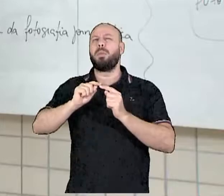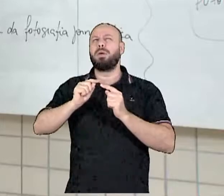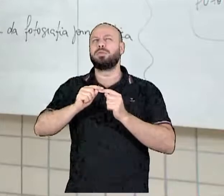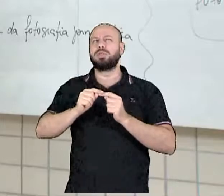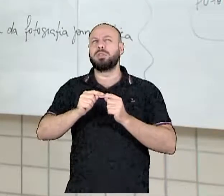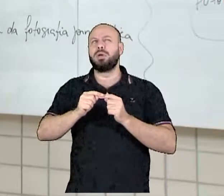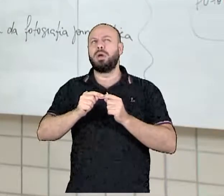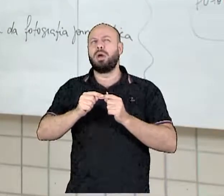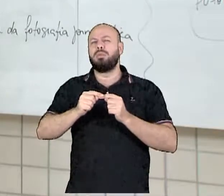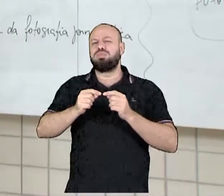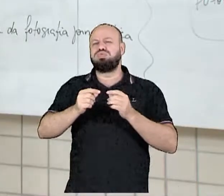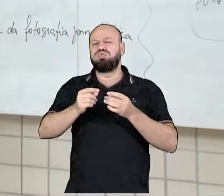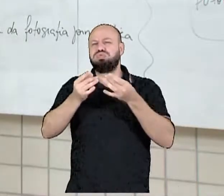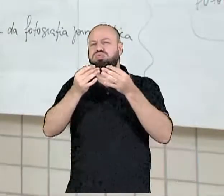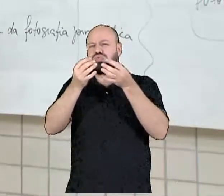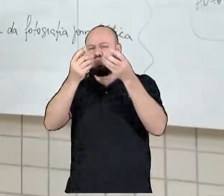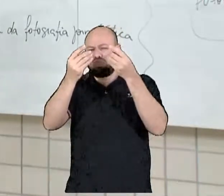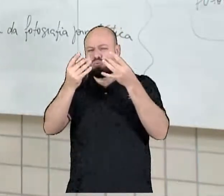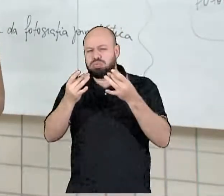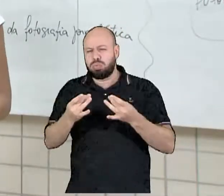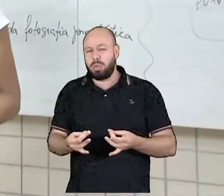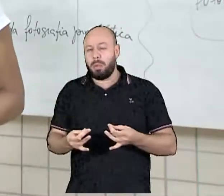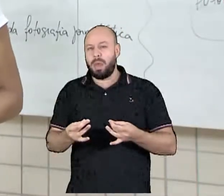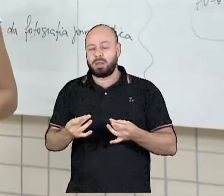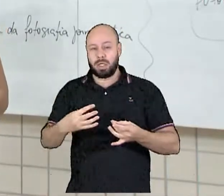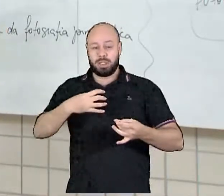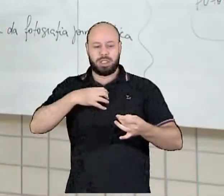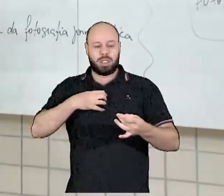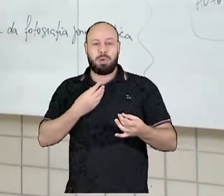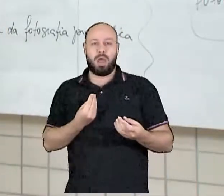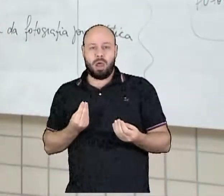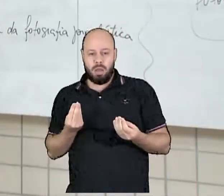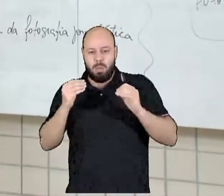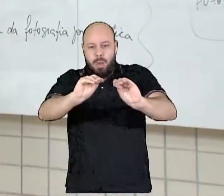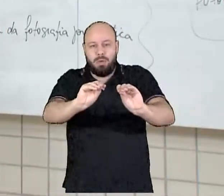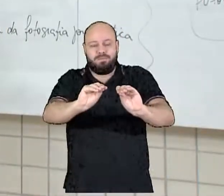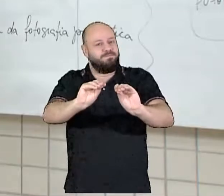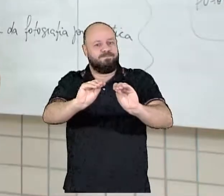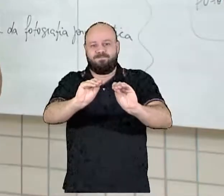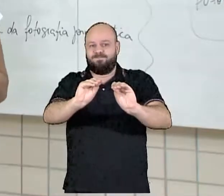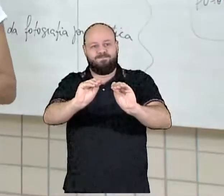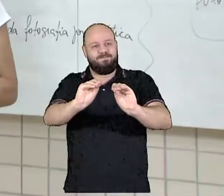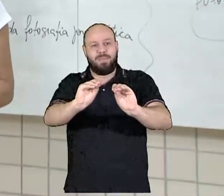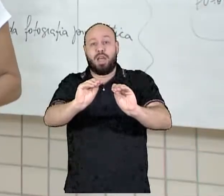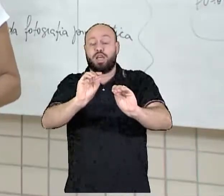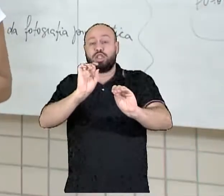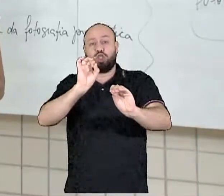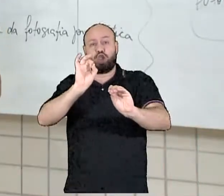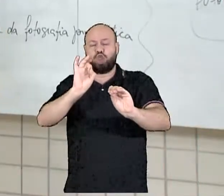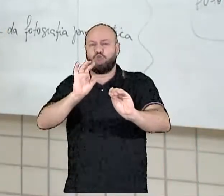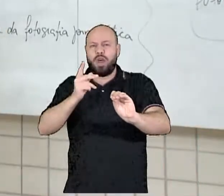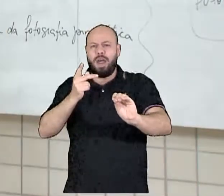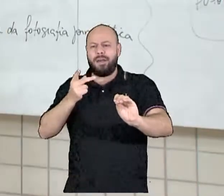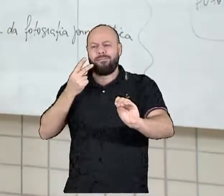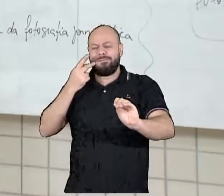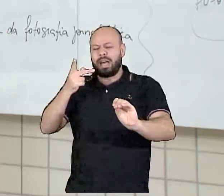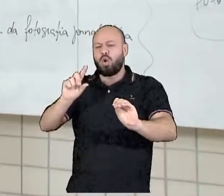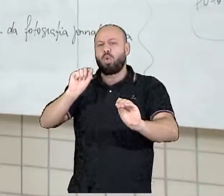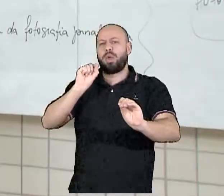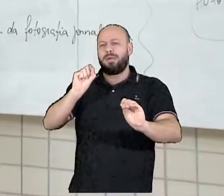sua imagem, vocês não devem colocar sentimentos nas fotos. Vocês devem colocar o quê? Apenas falar o que vocês